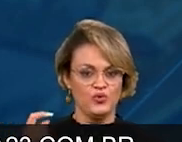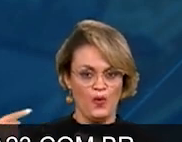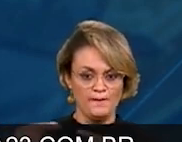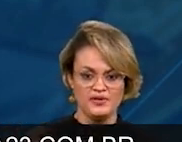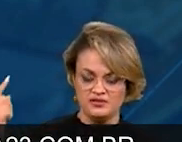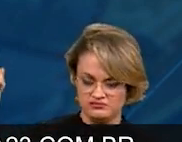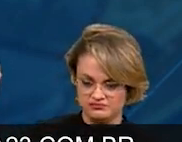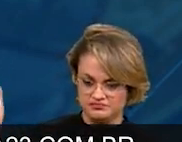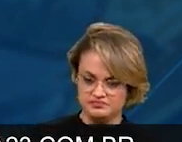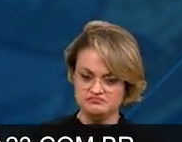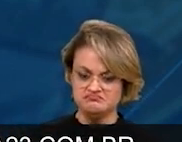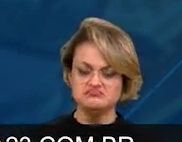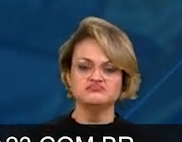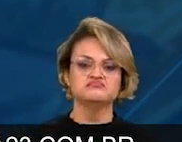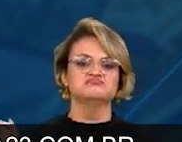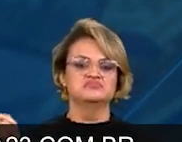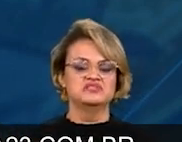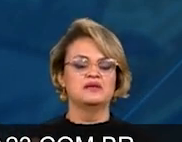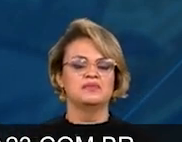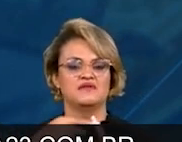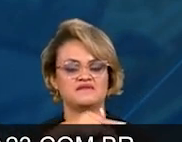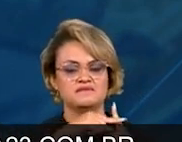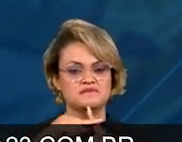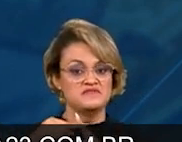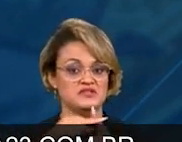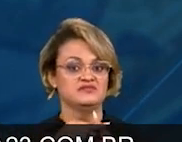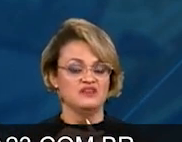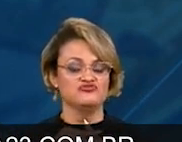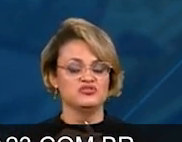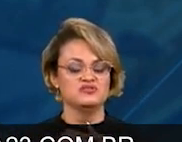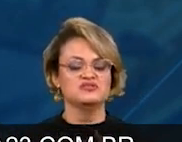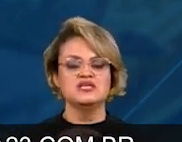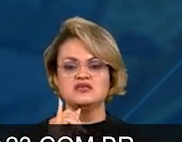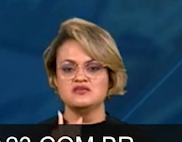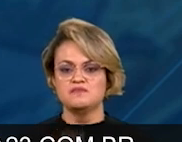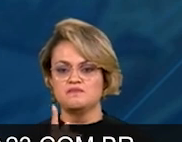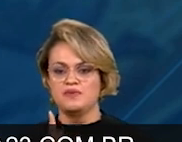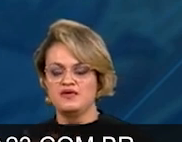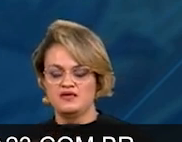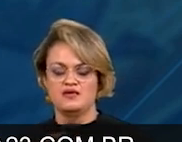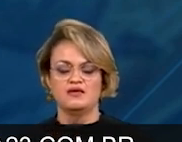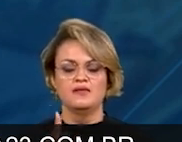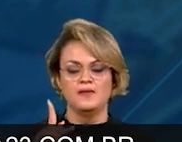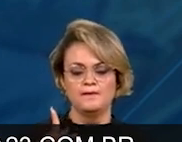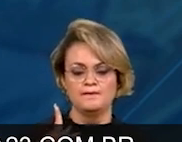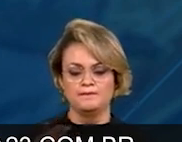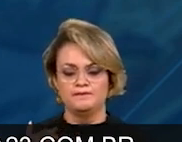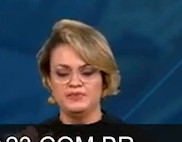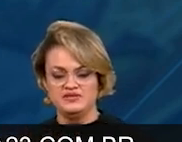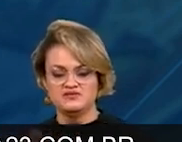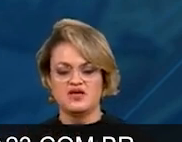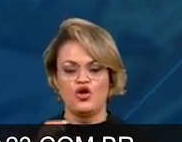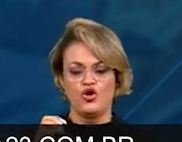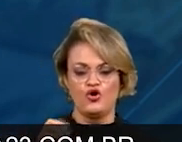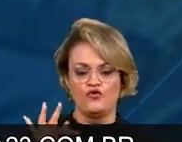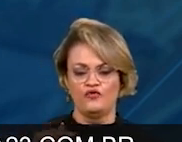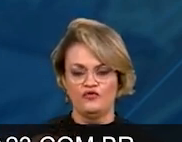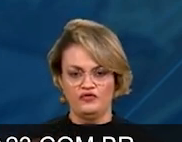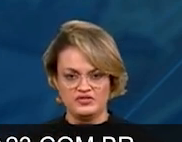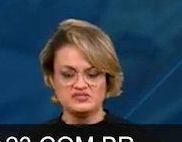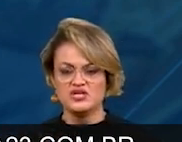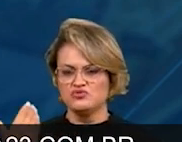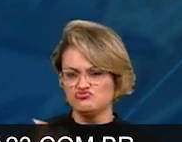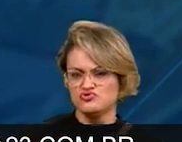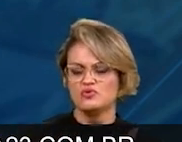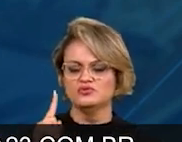esses critérios poderá ter vantagens fiscais em IPI, PIS e COFINS, com descontos que variam